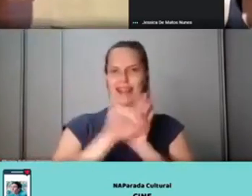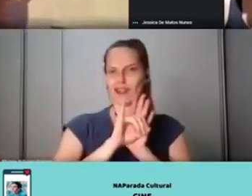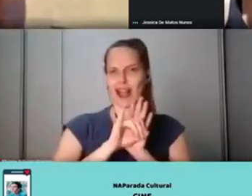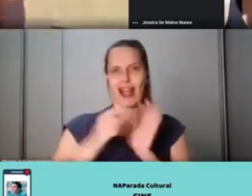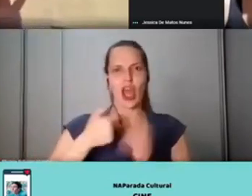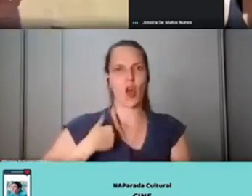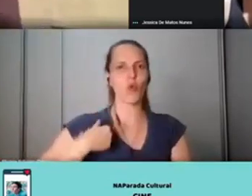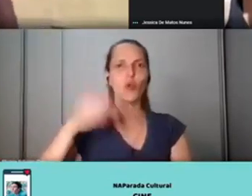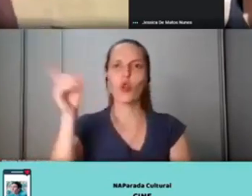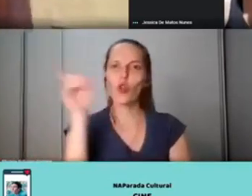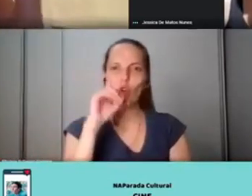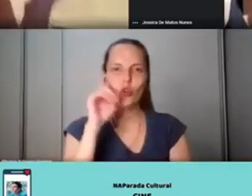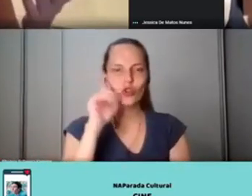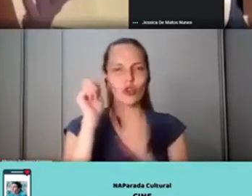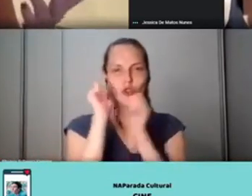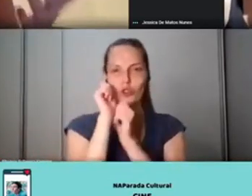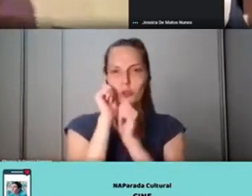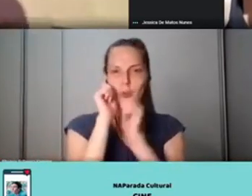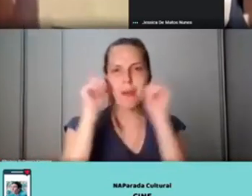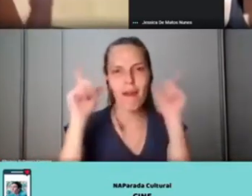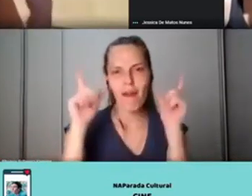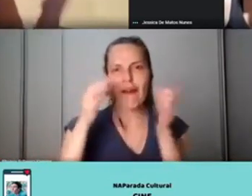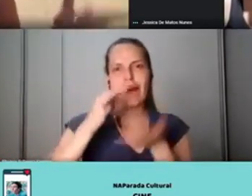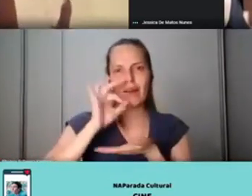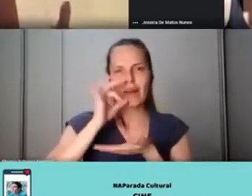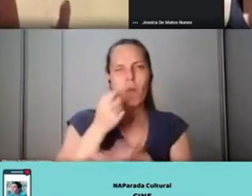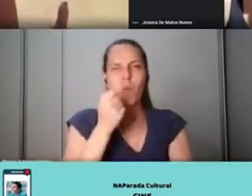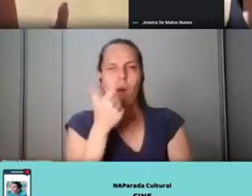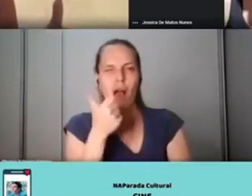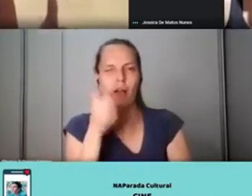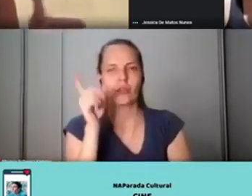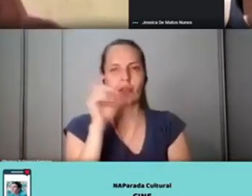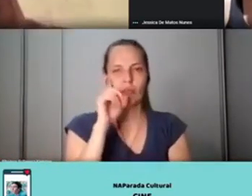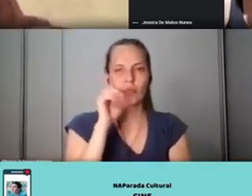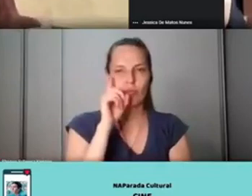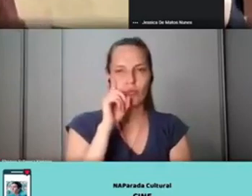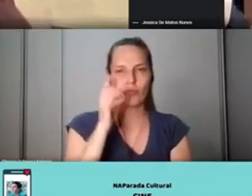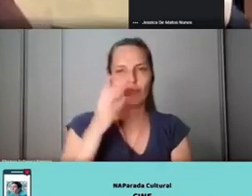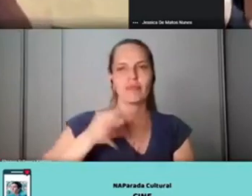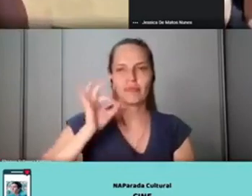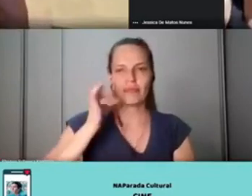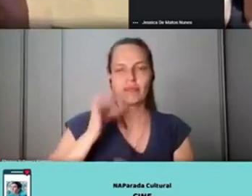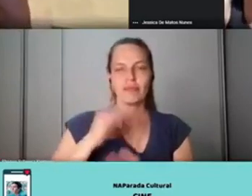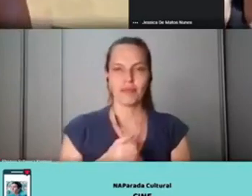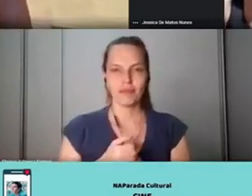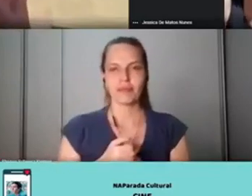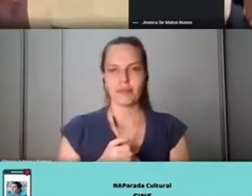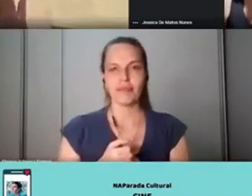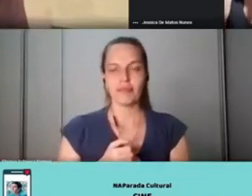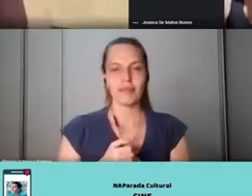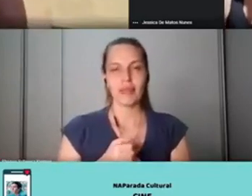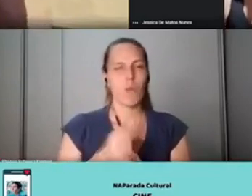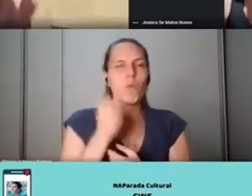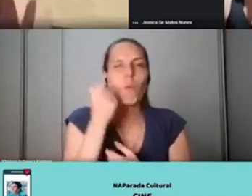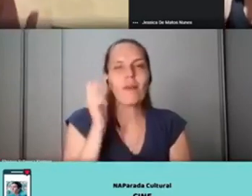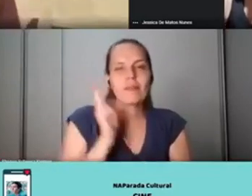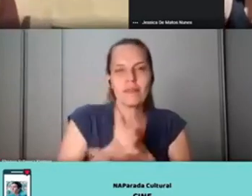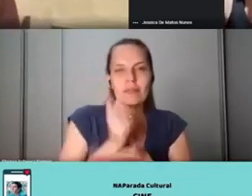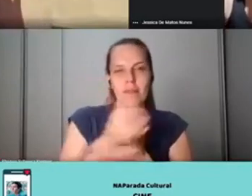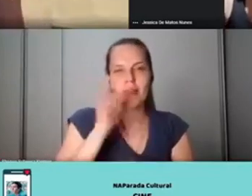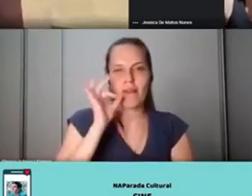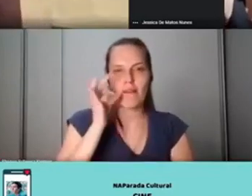dias de manhã, ou nem todos os dias, mas enfim, com frequência. Então, o quanto a gente também vai entrando